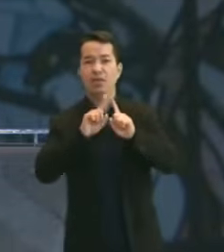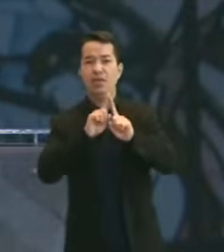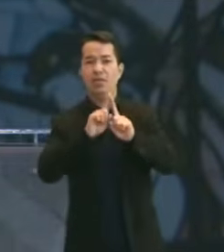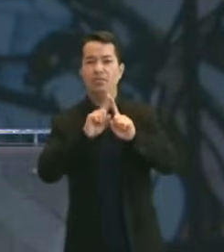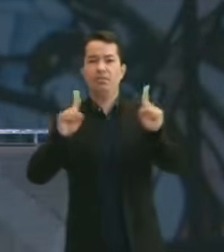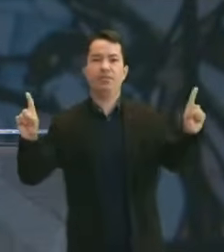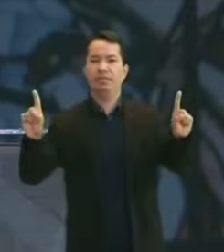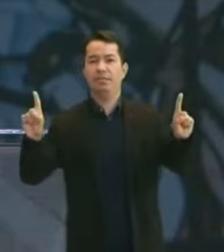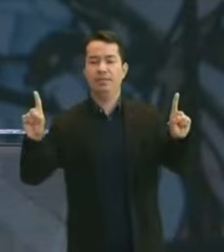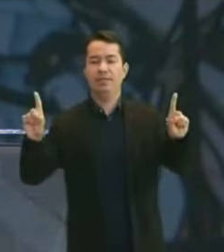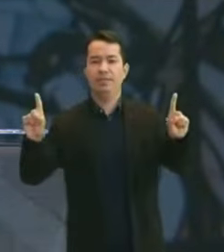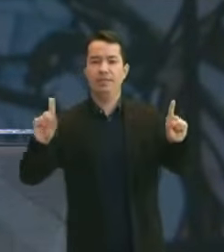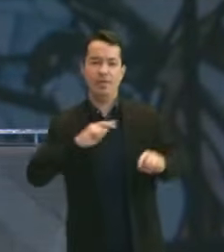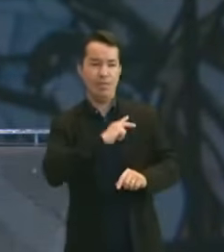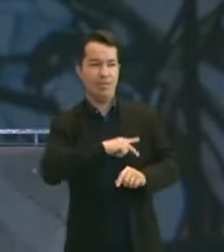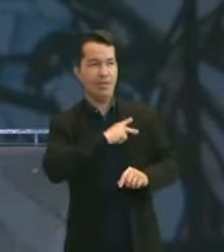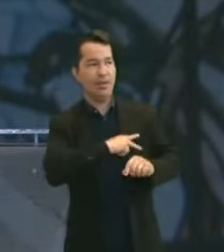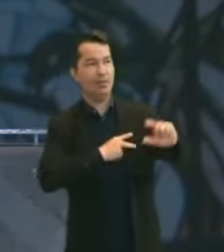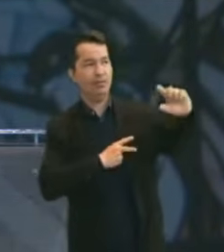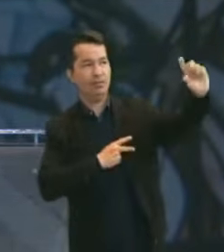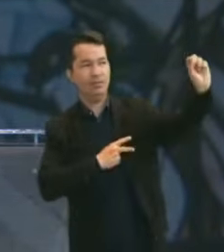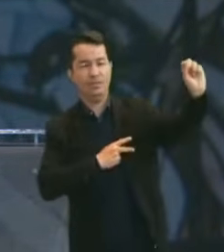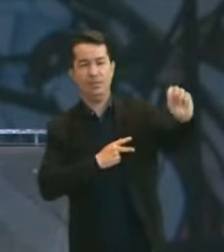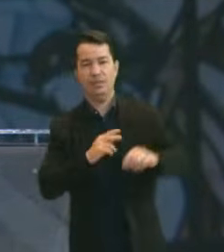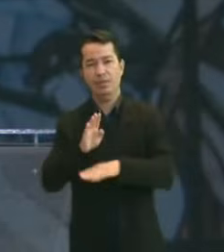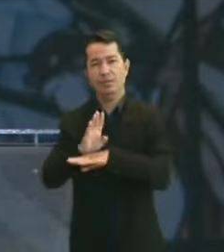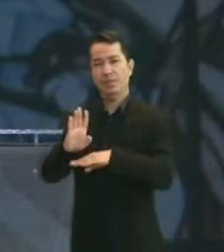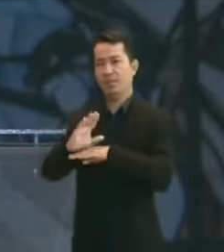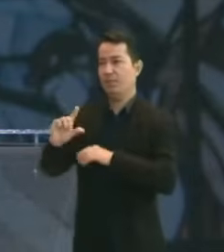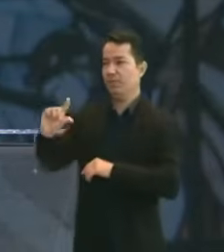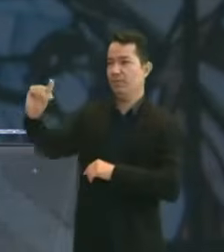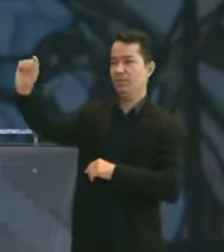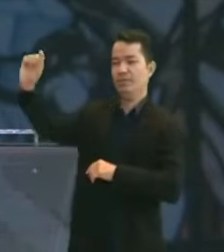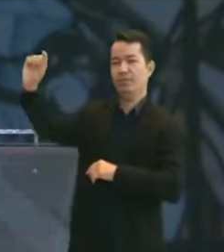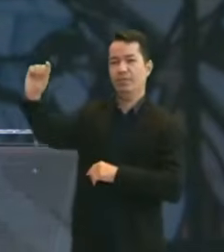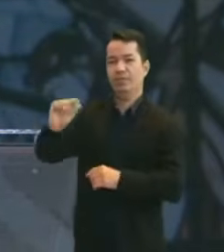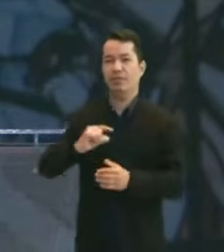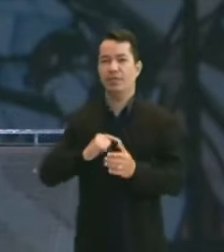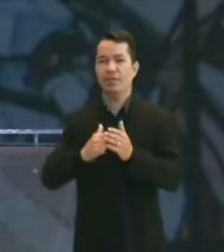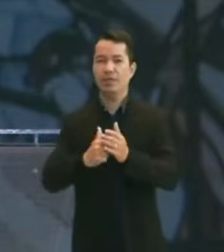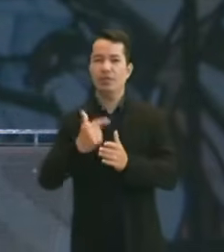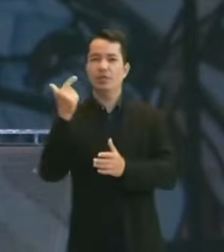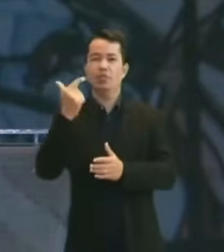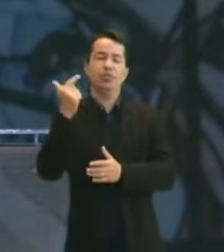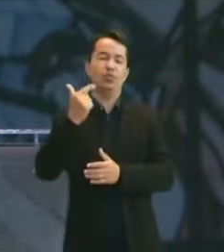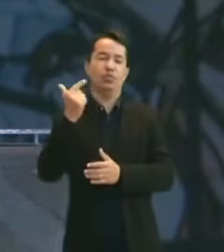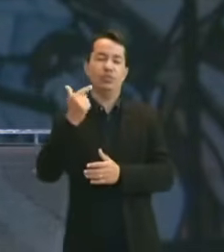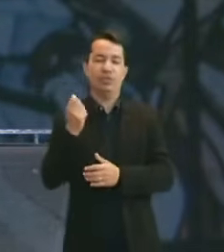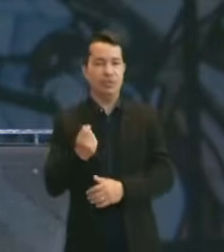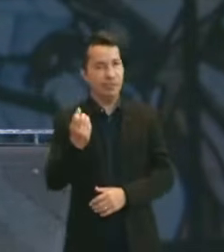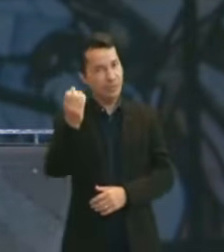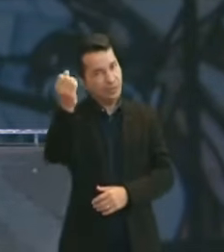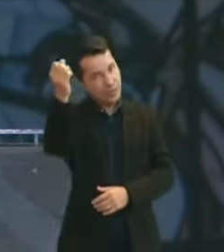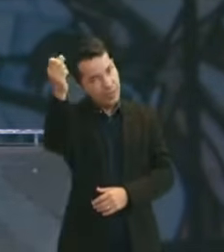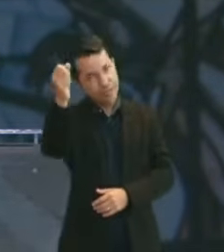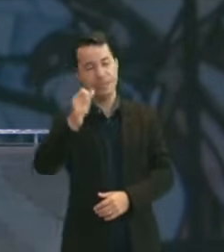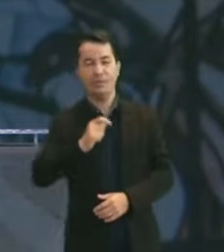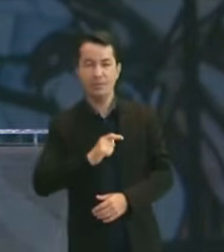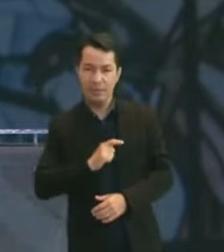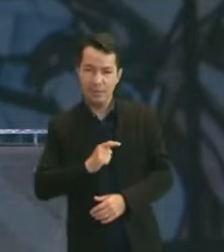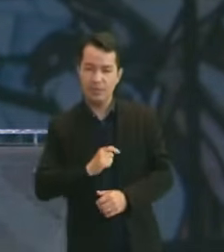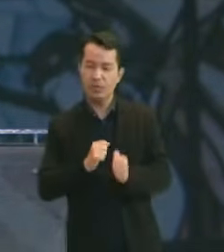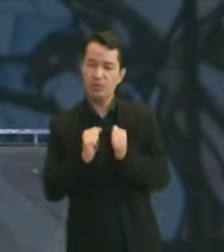cada um seguir o seu caminho. Paulo seguiu para a segunda viagem com Silas e Barnabé levou